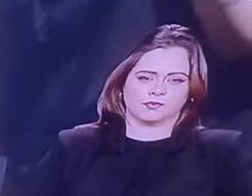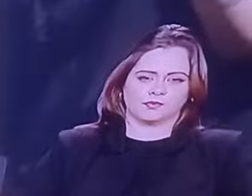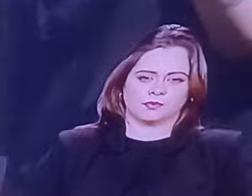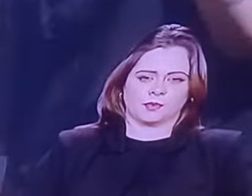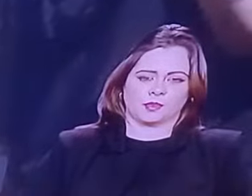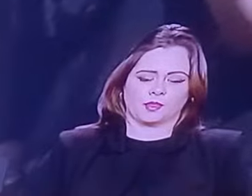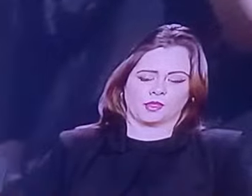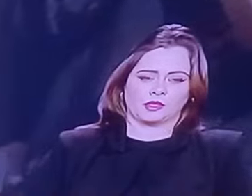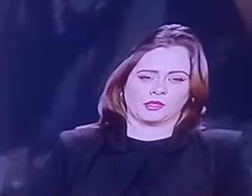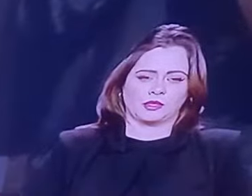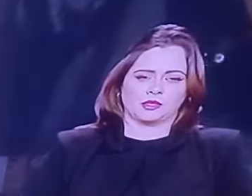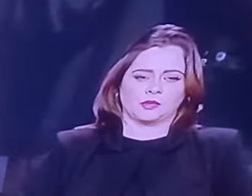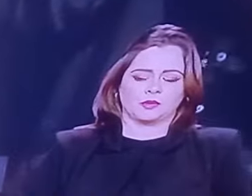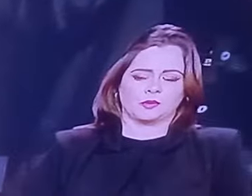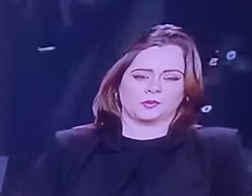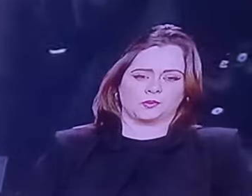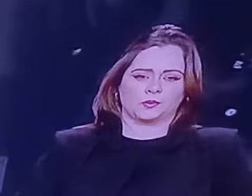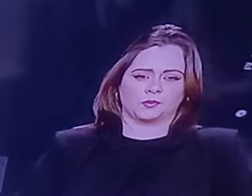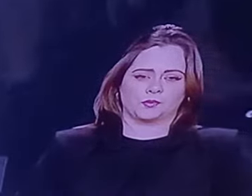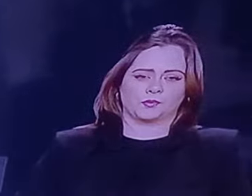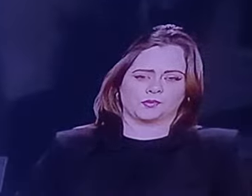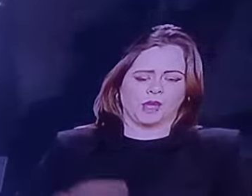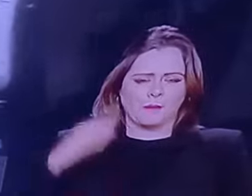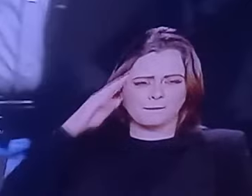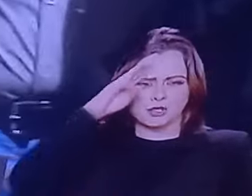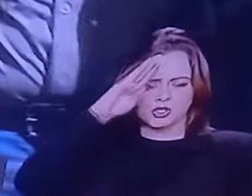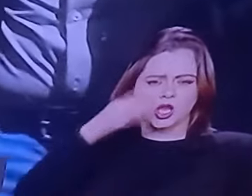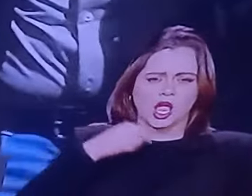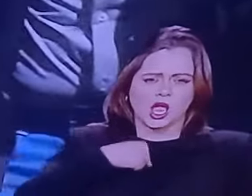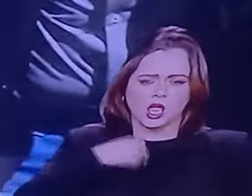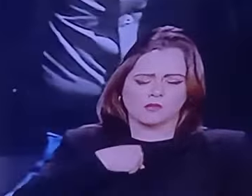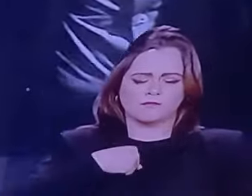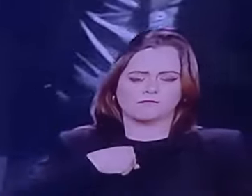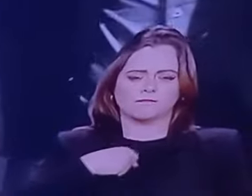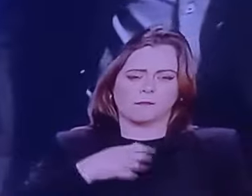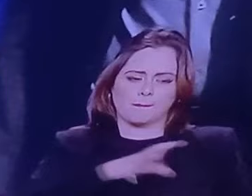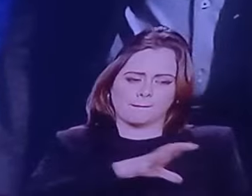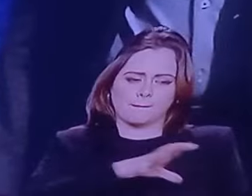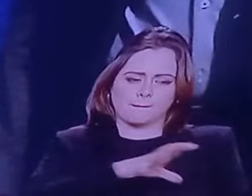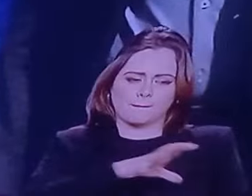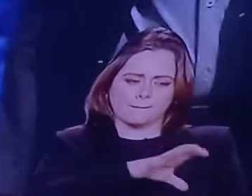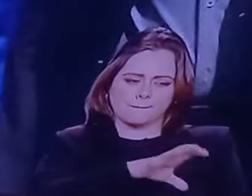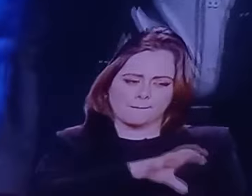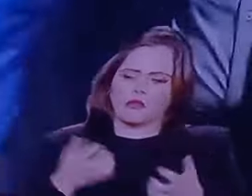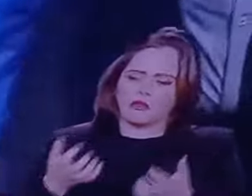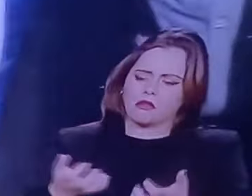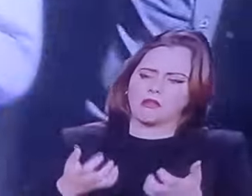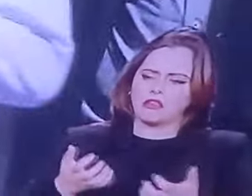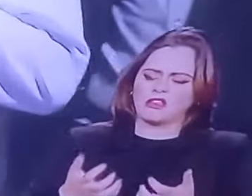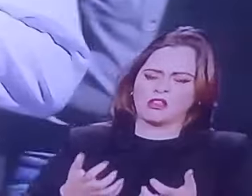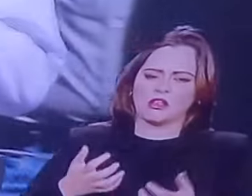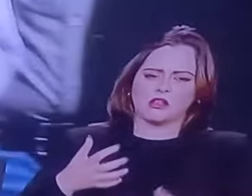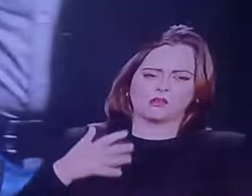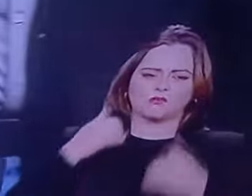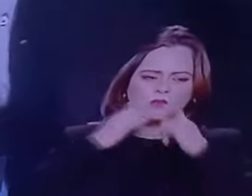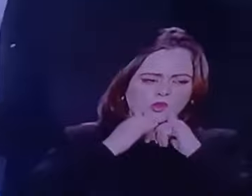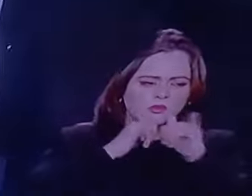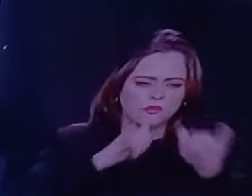A missão que eu assumi e diante de